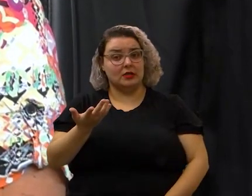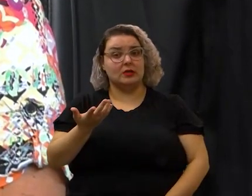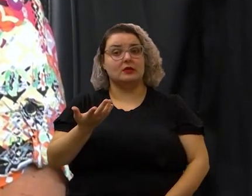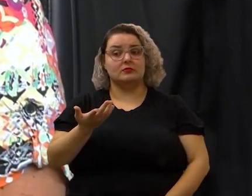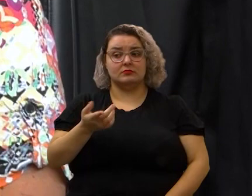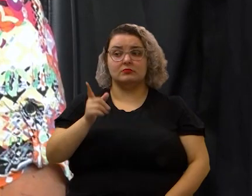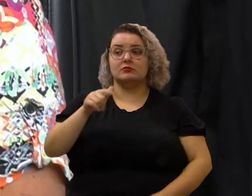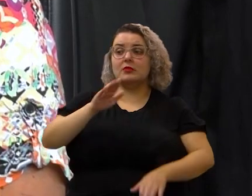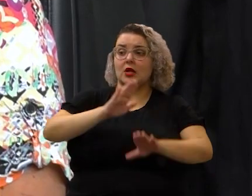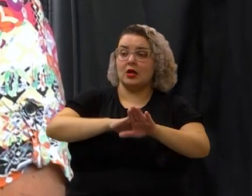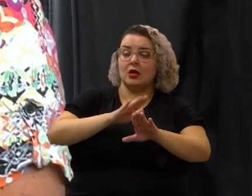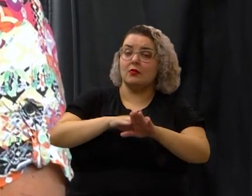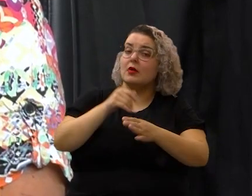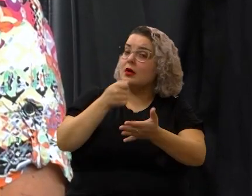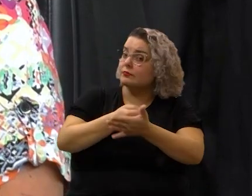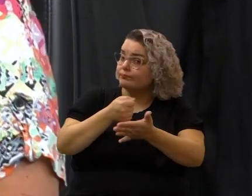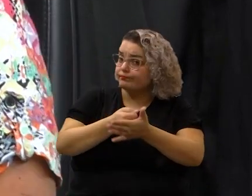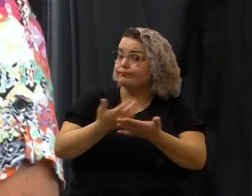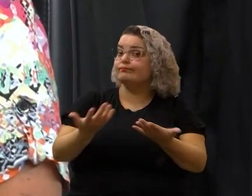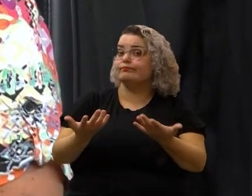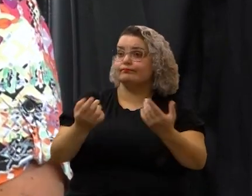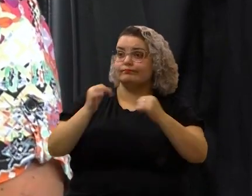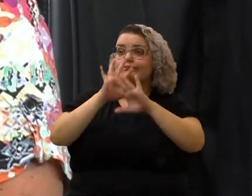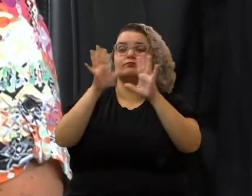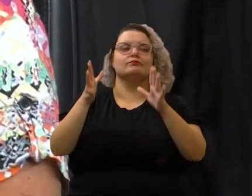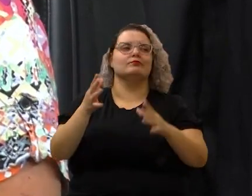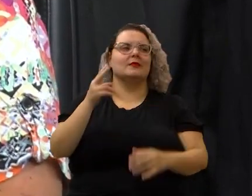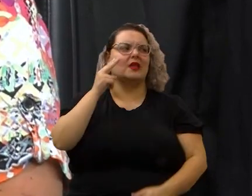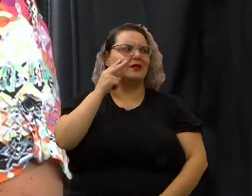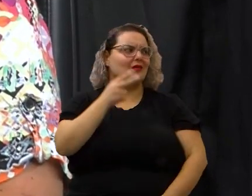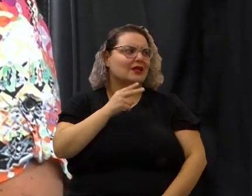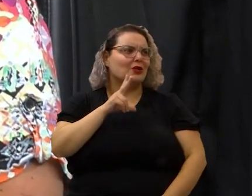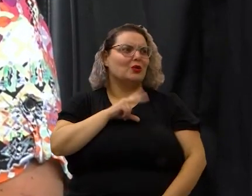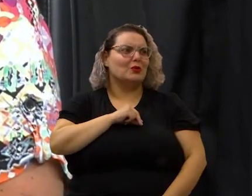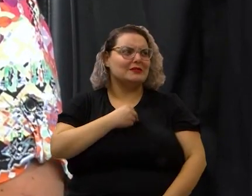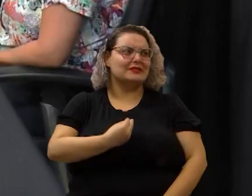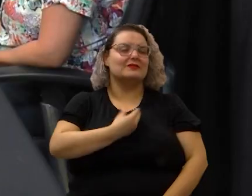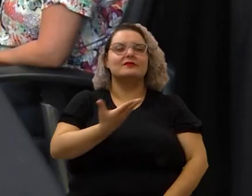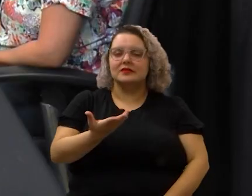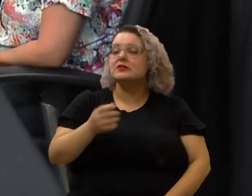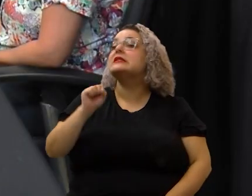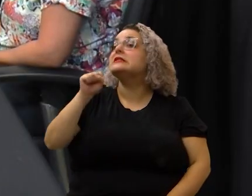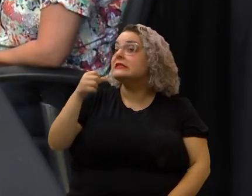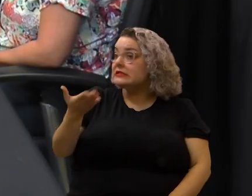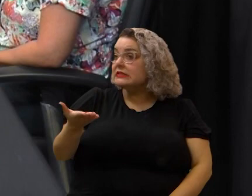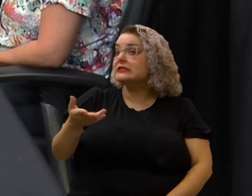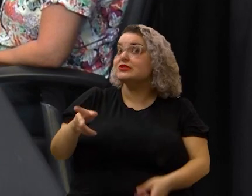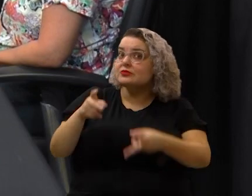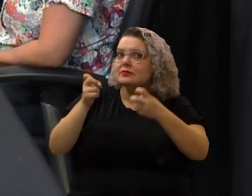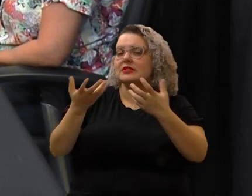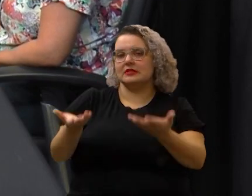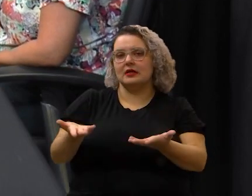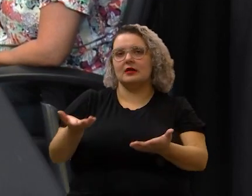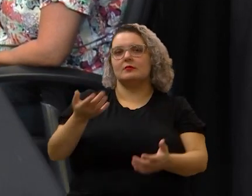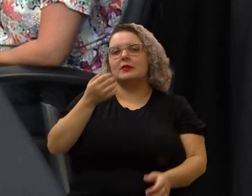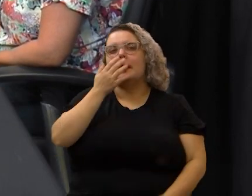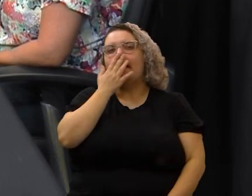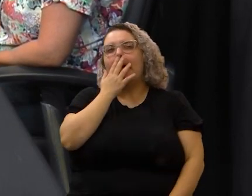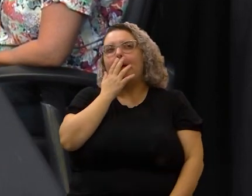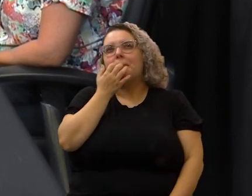que são fatos muito. E a gente olha para trás e fala, gente, eu vivi isso. Eu vivi isso, exato.